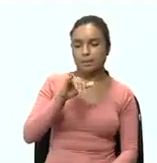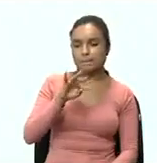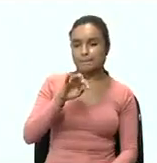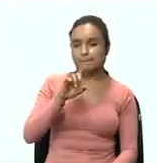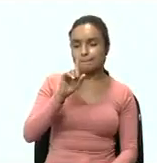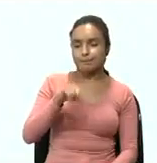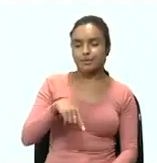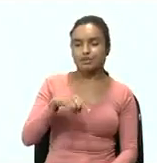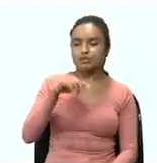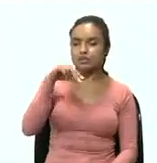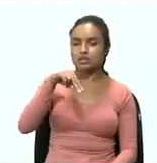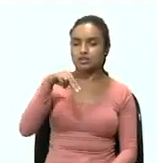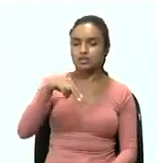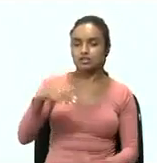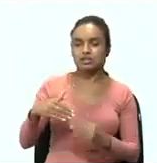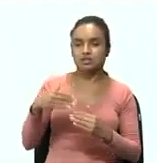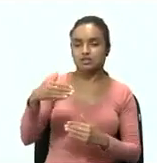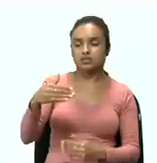infinito do quê?